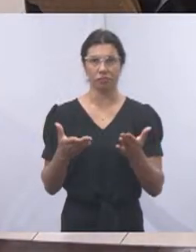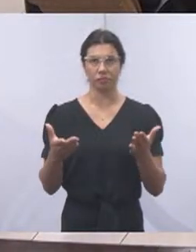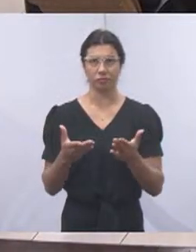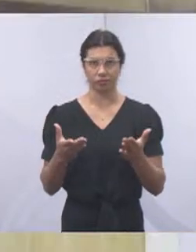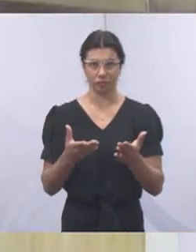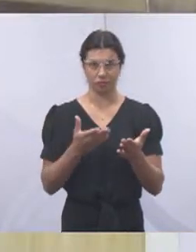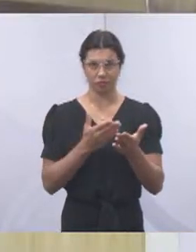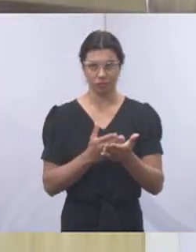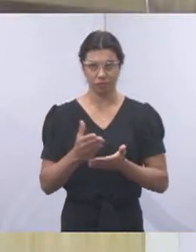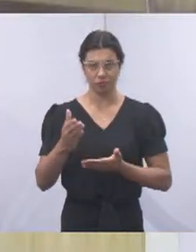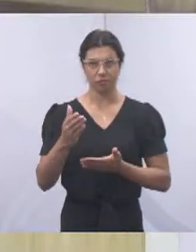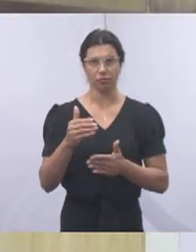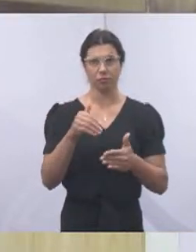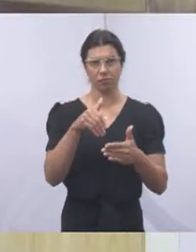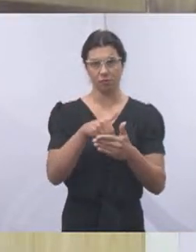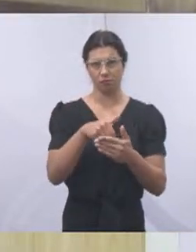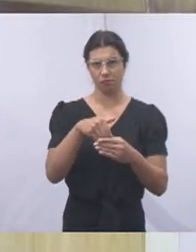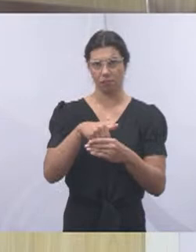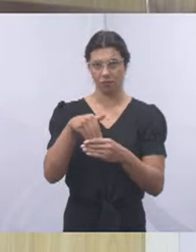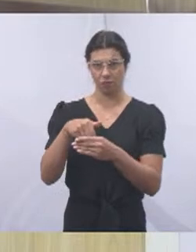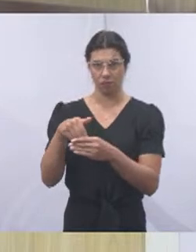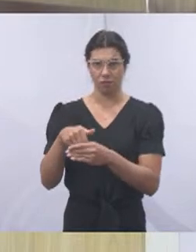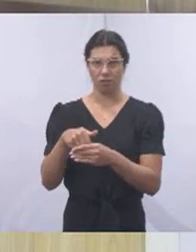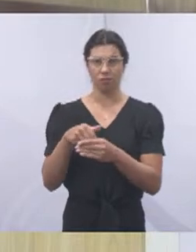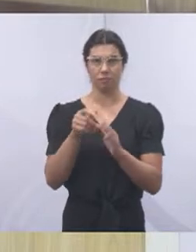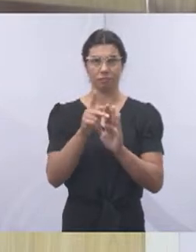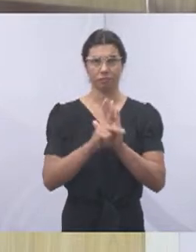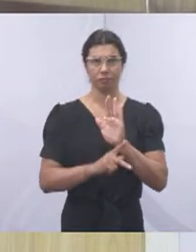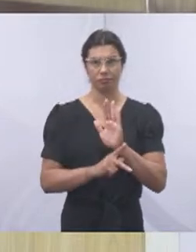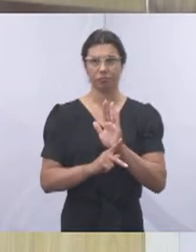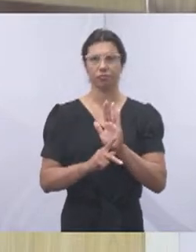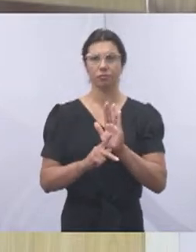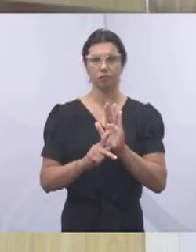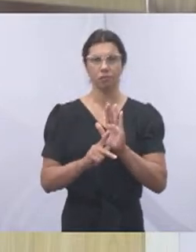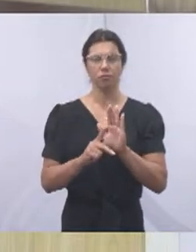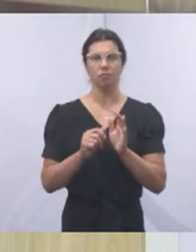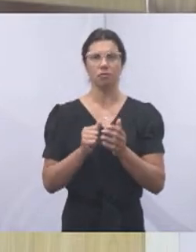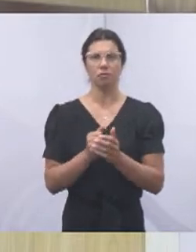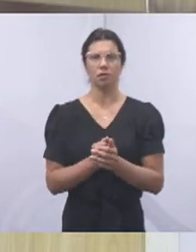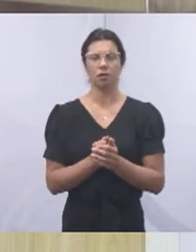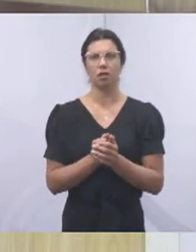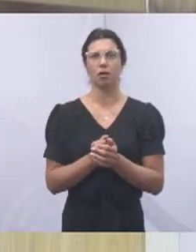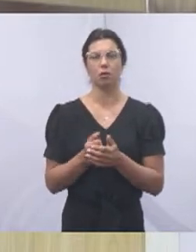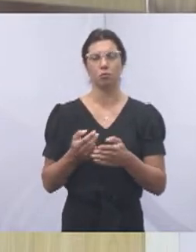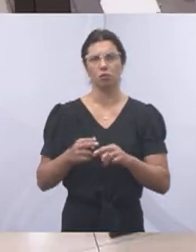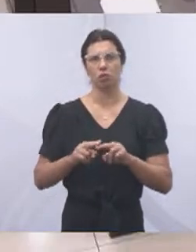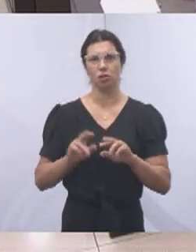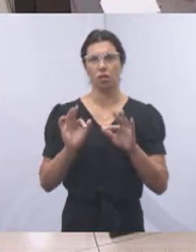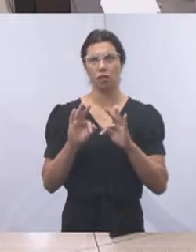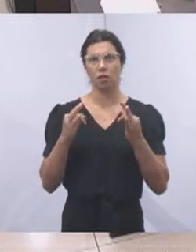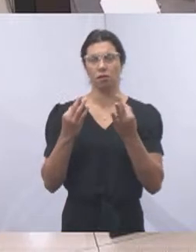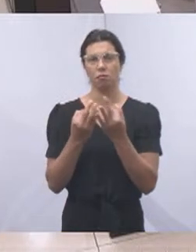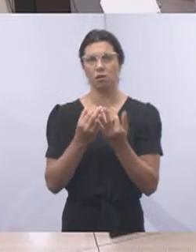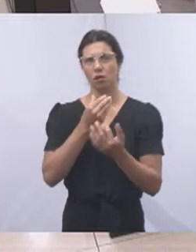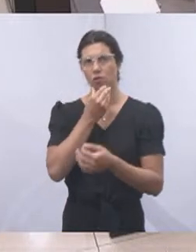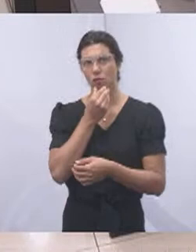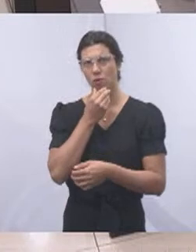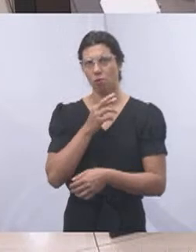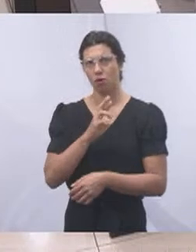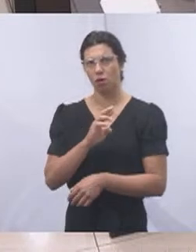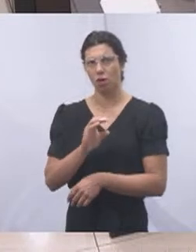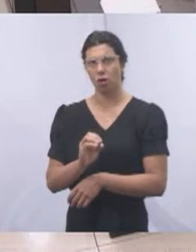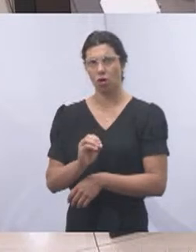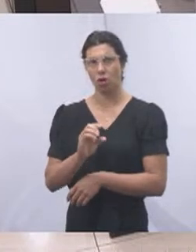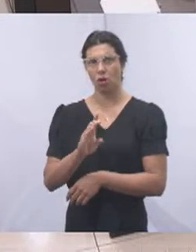para passarmos à votação dos projetos em consideração à família do senhor Roberto da Silva